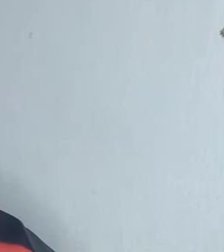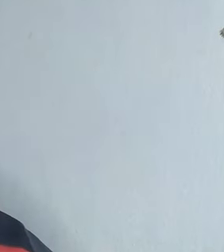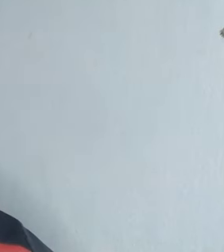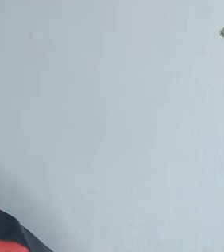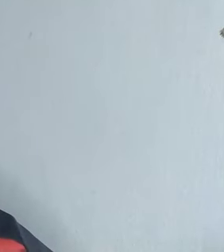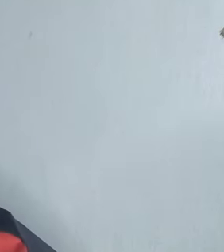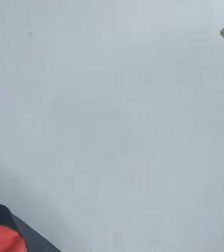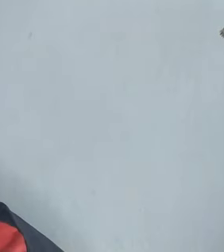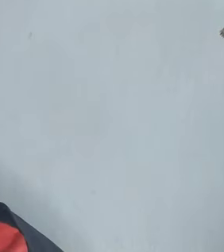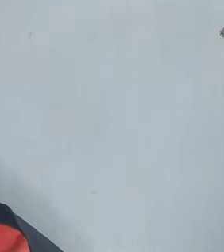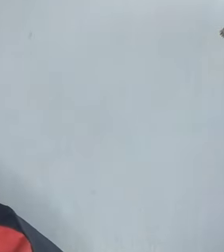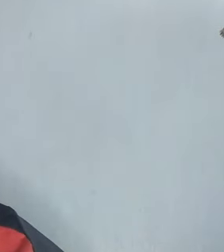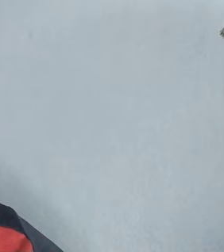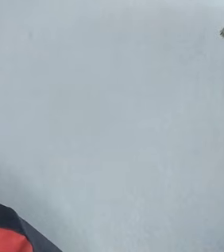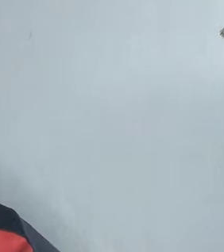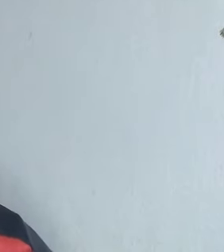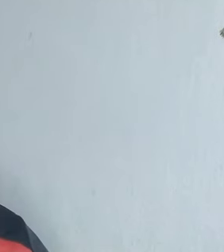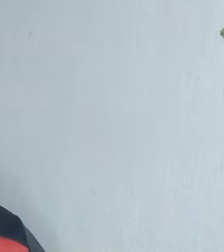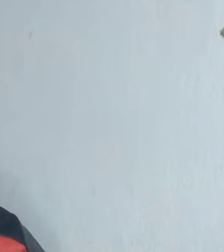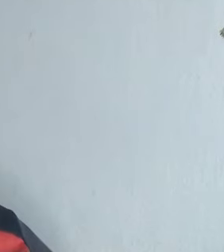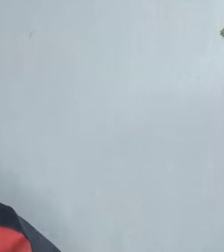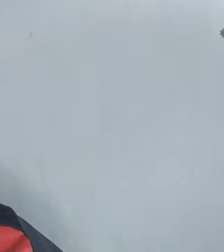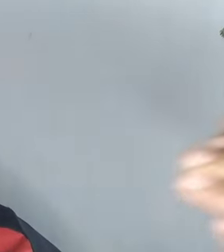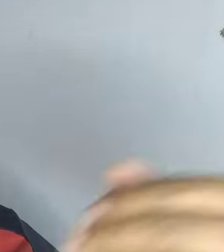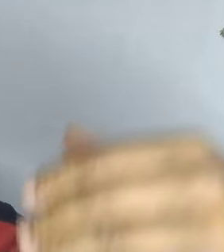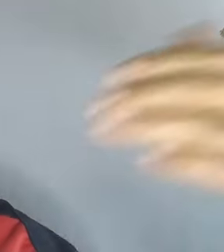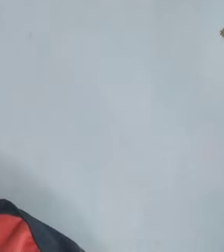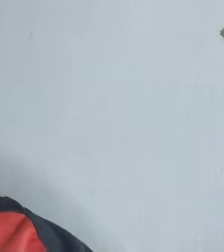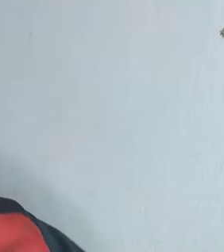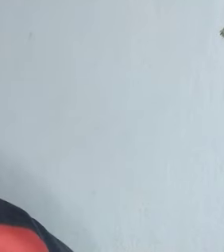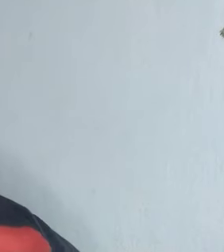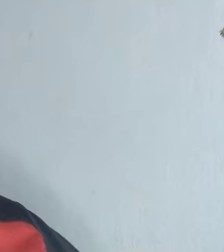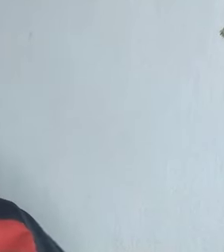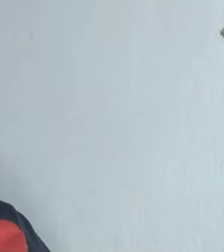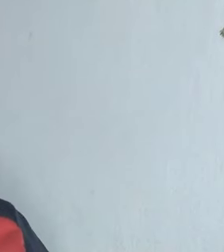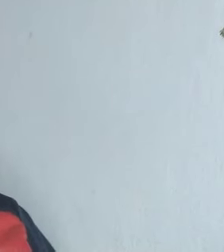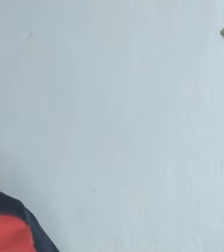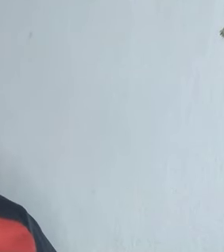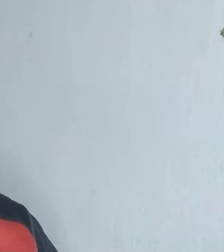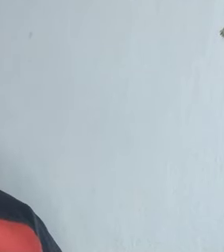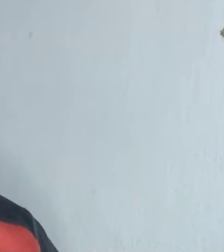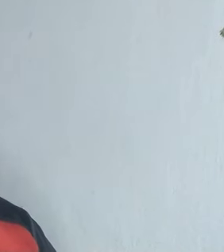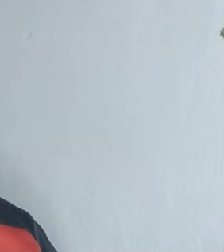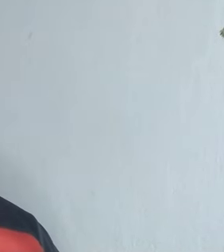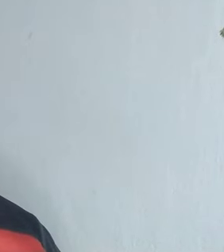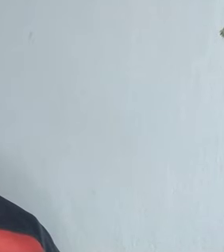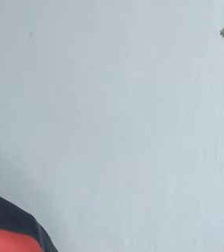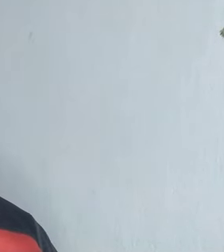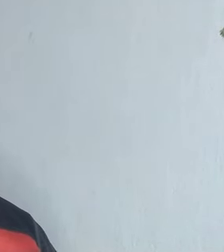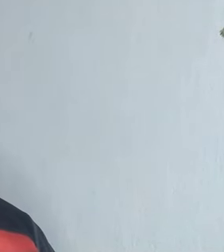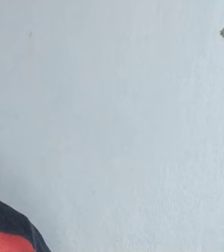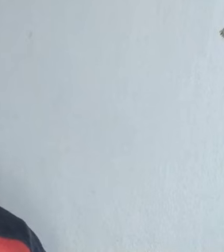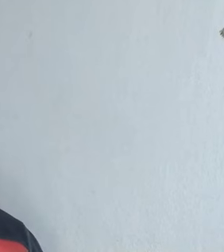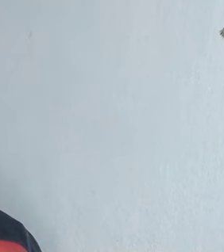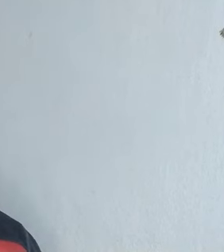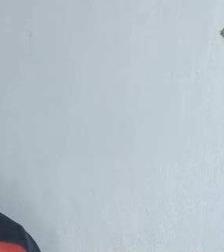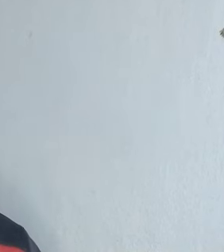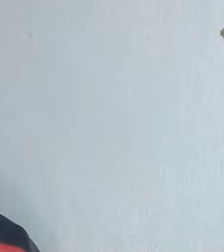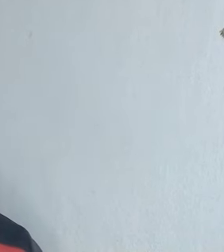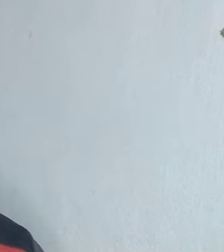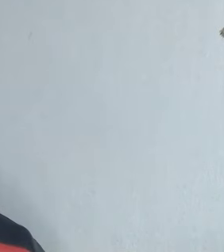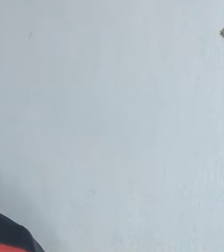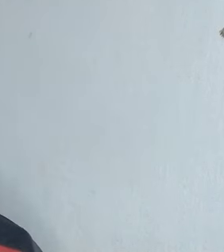fez o que fez e foi condenado em três estâncias e voltar pentear né